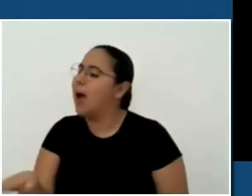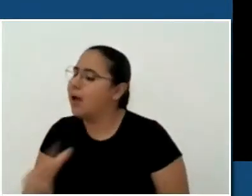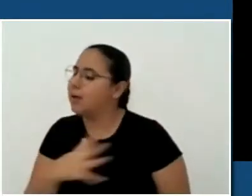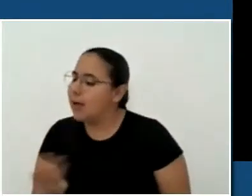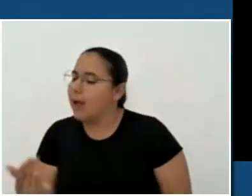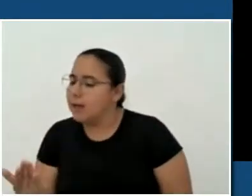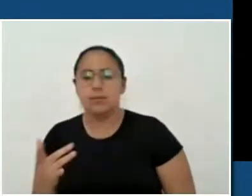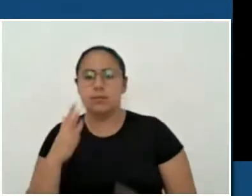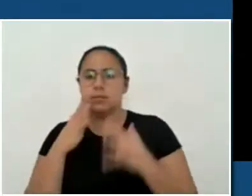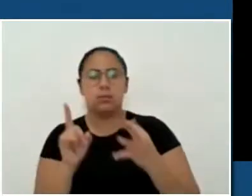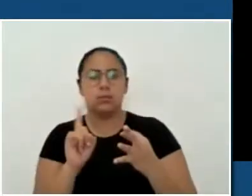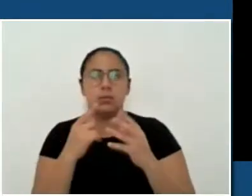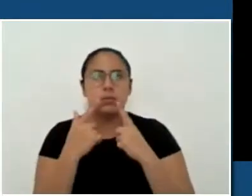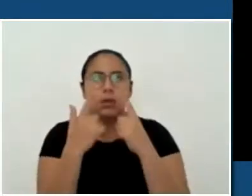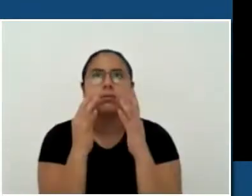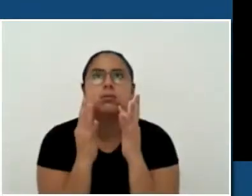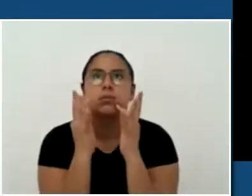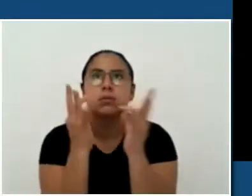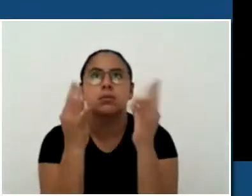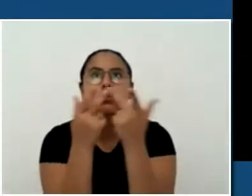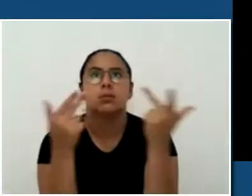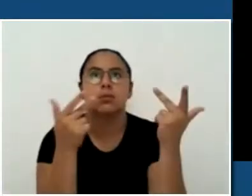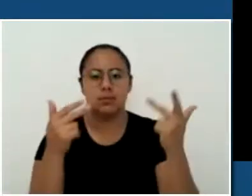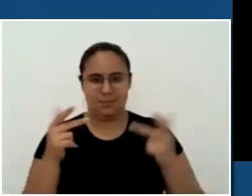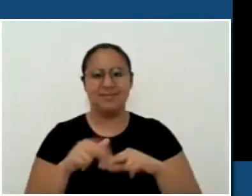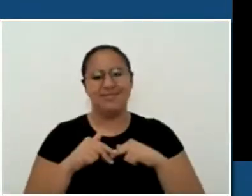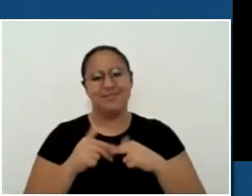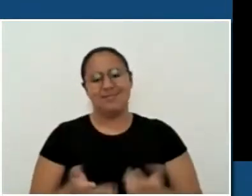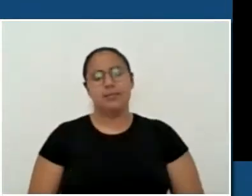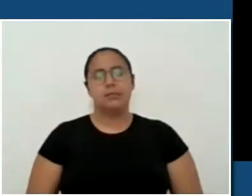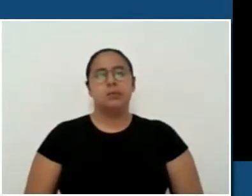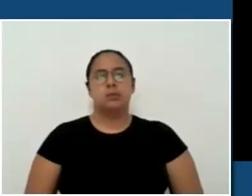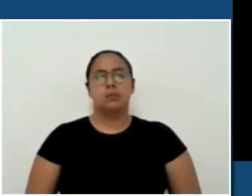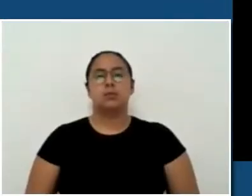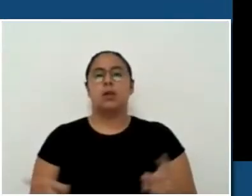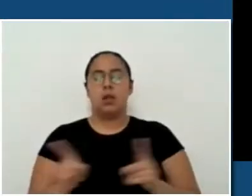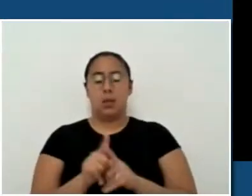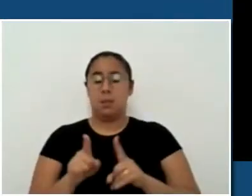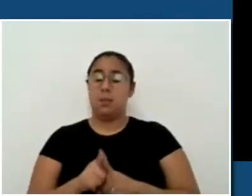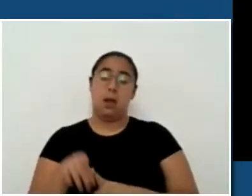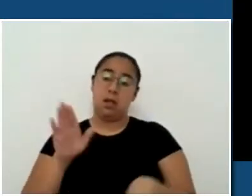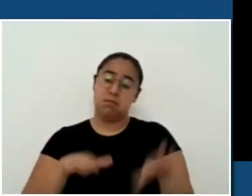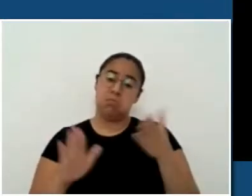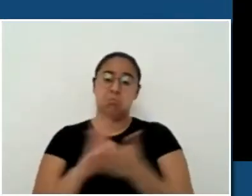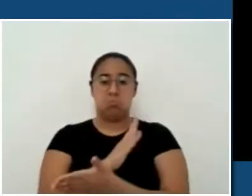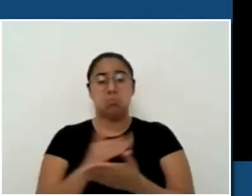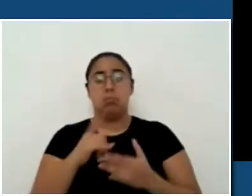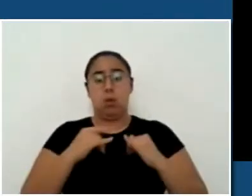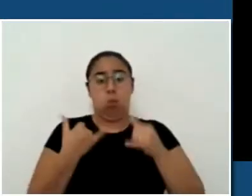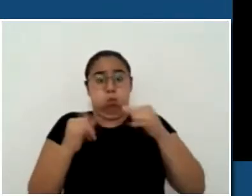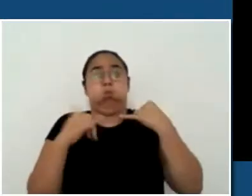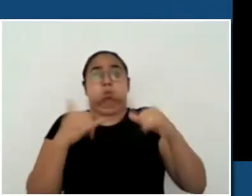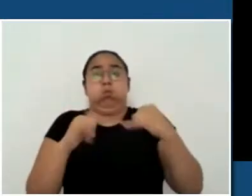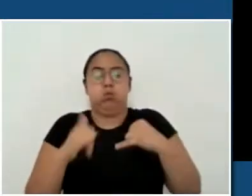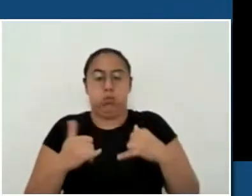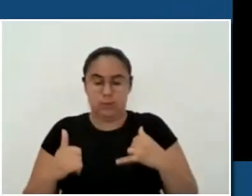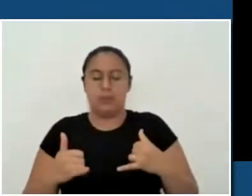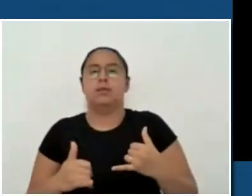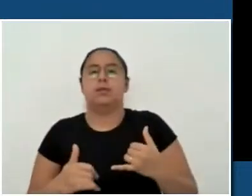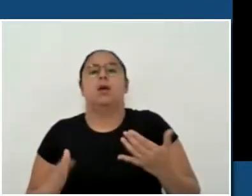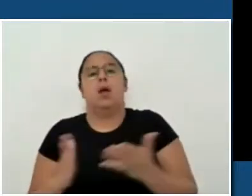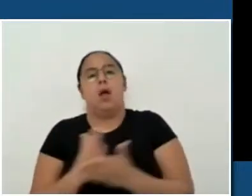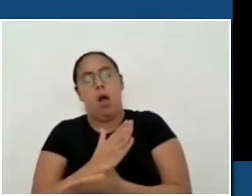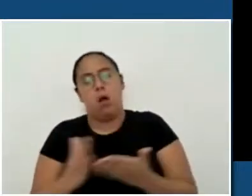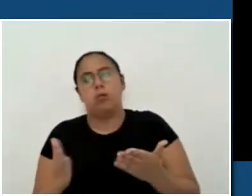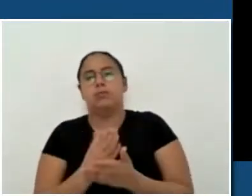Quando tem hiperatividade, eles têm muita energia, então distúrbio de aprendizagem, eu falei, já tinha falado, No TEA,